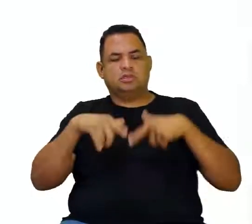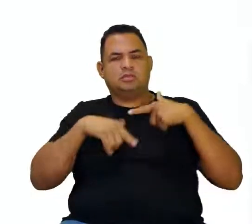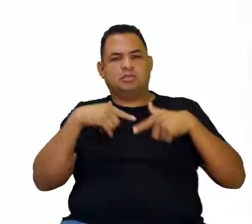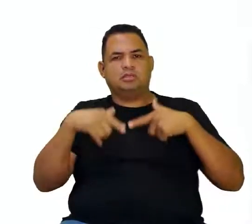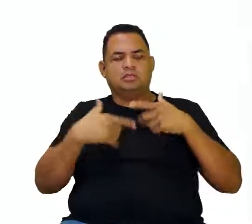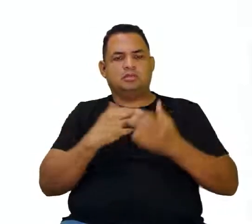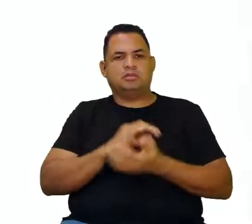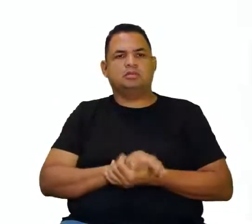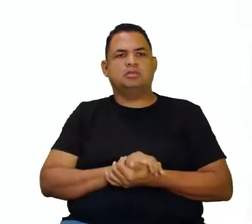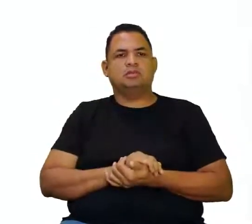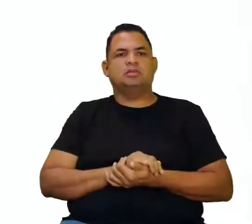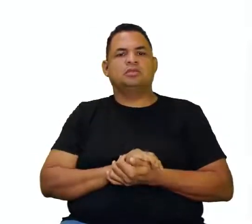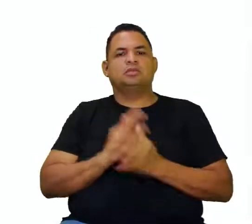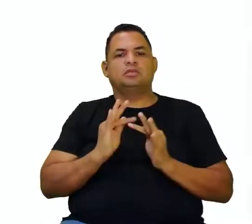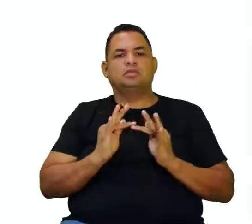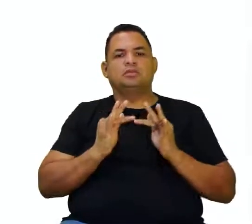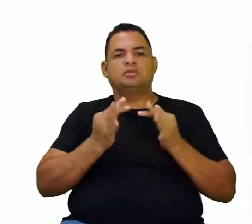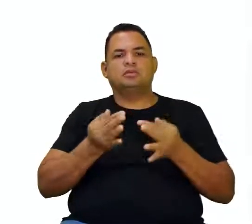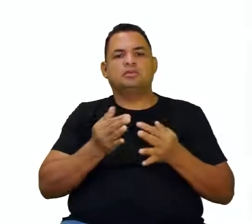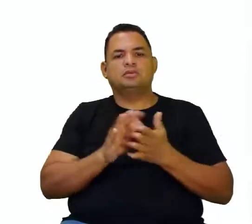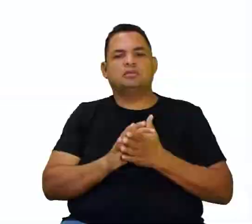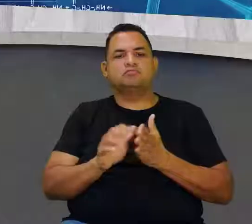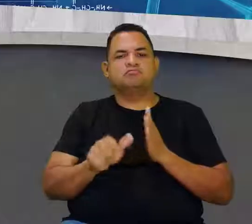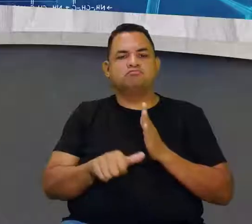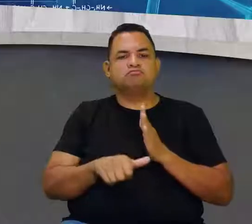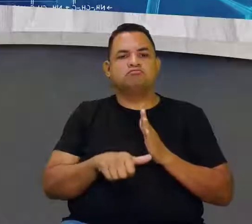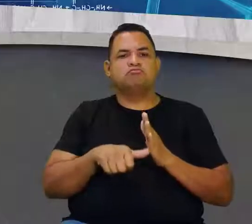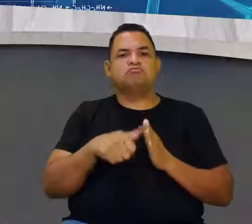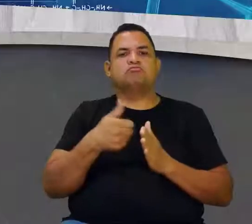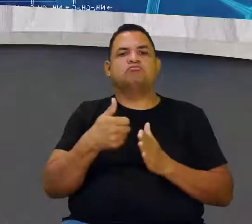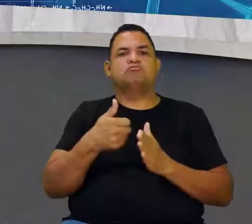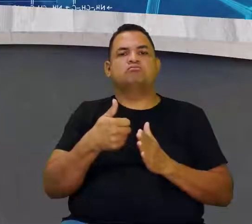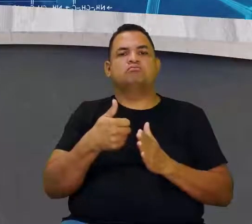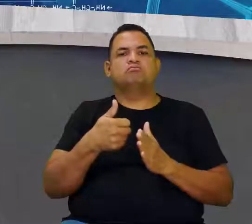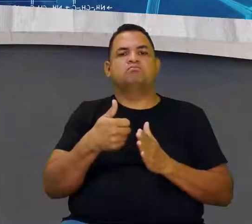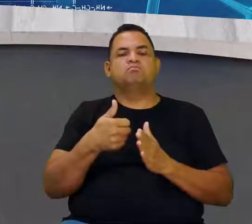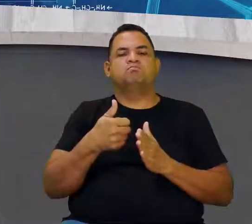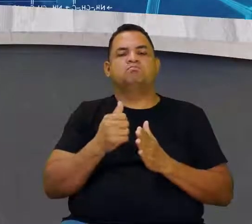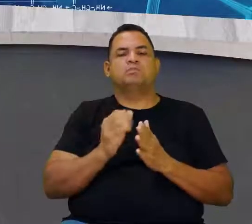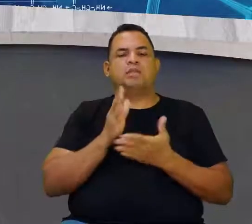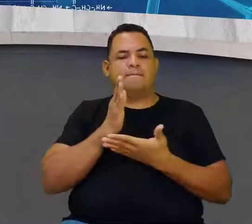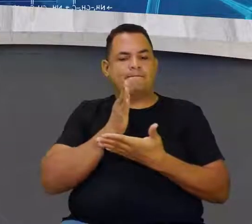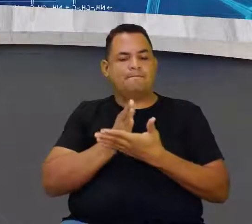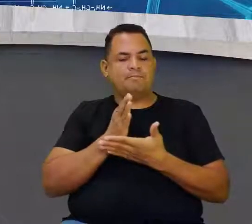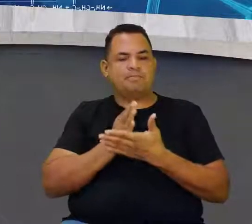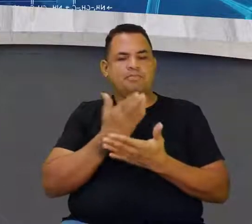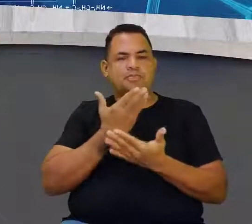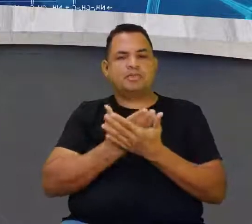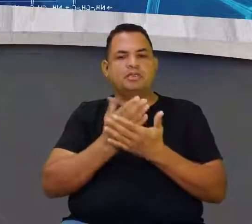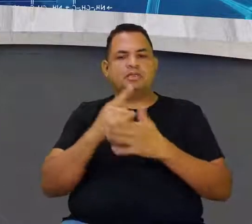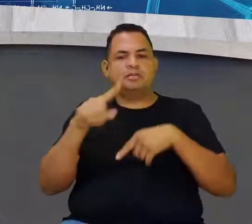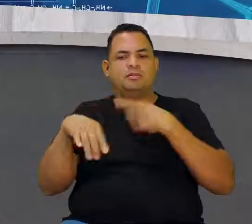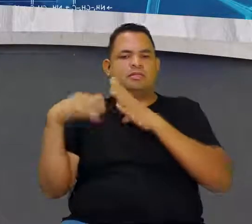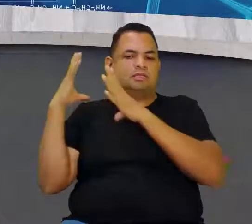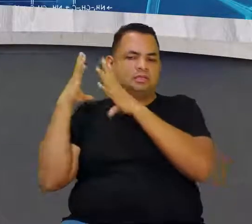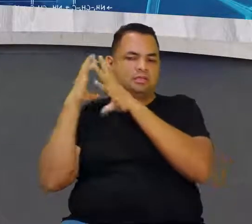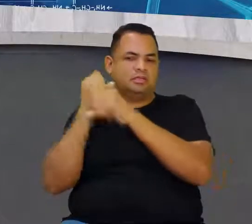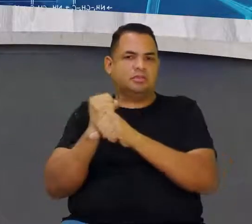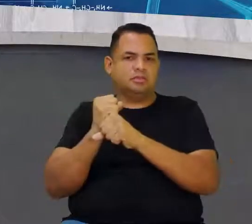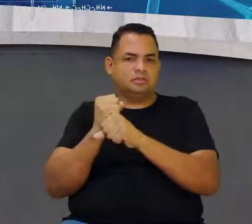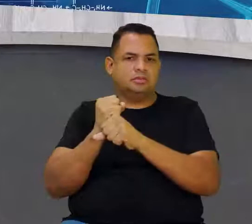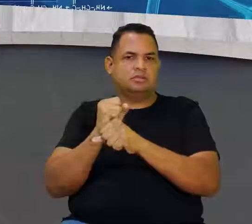E aí a gente vai encerrando essa primeira parte da nossa aula. Lembrando que a gente tem a revisão e, com